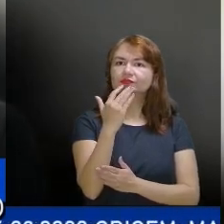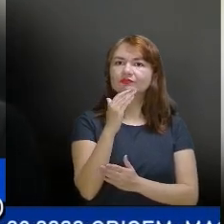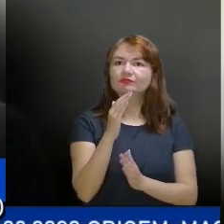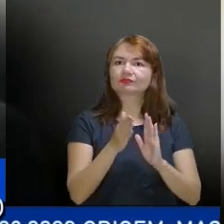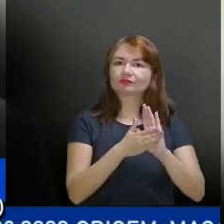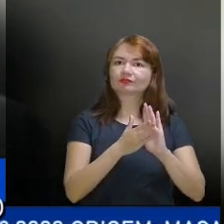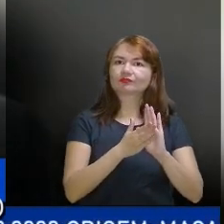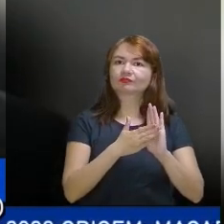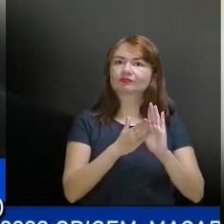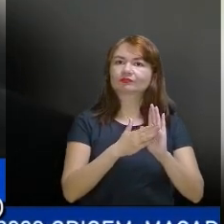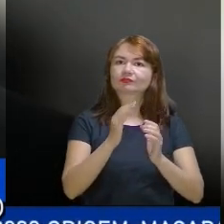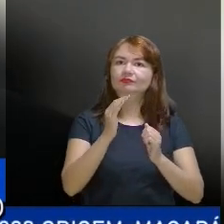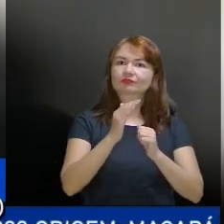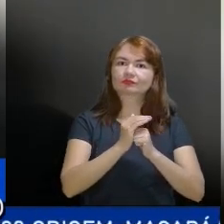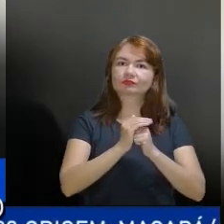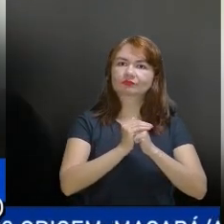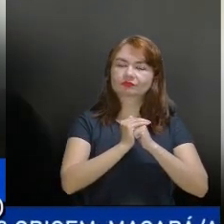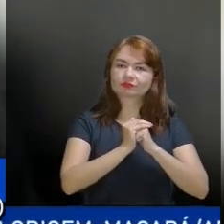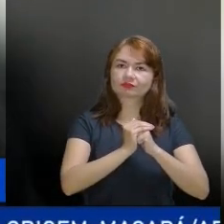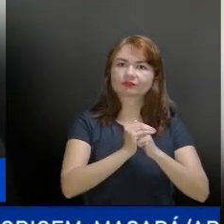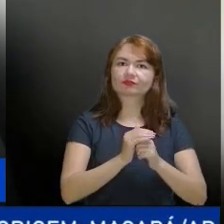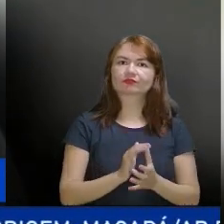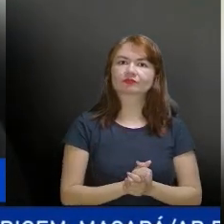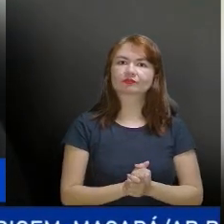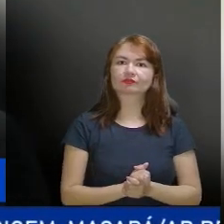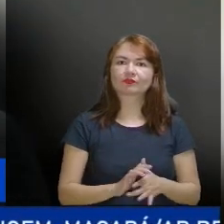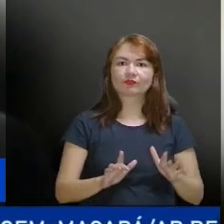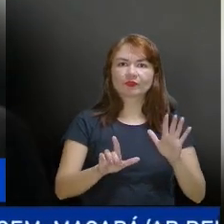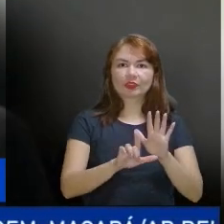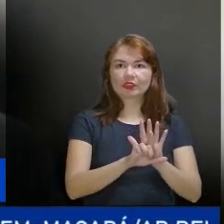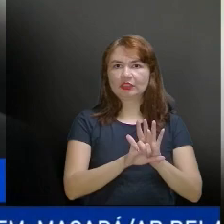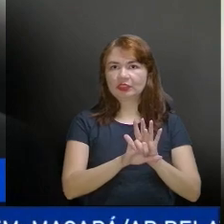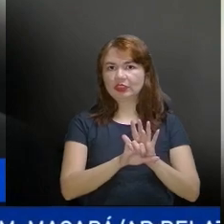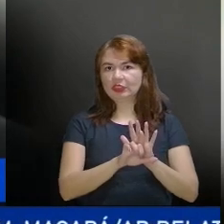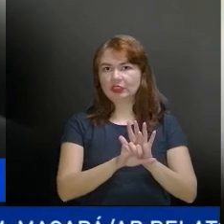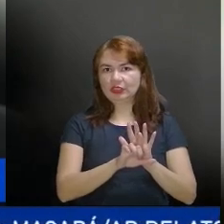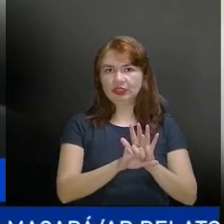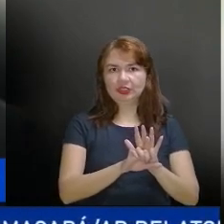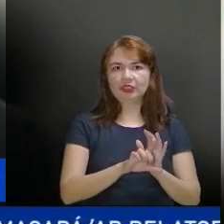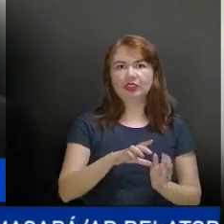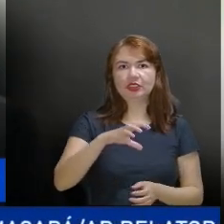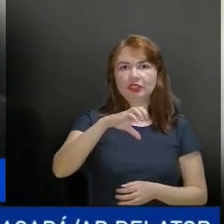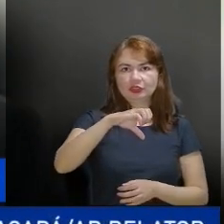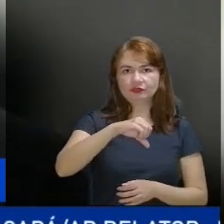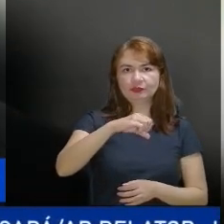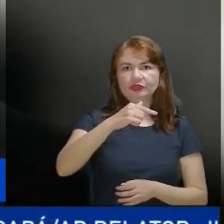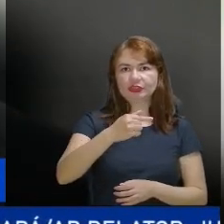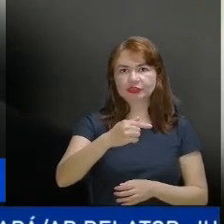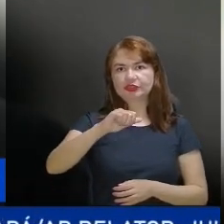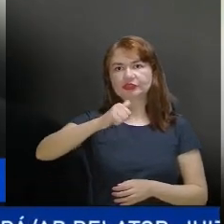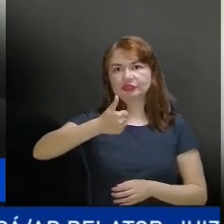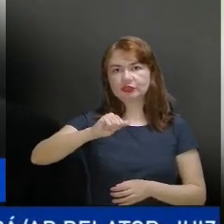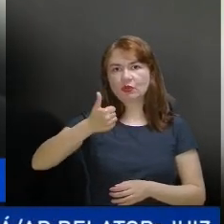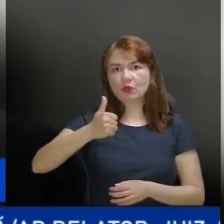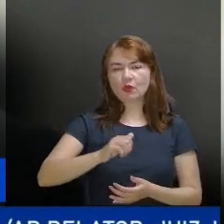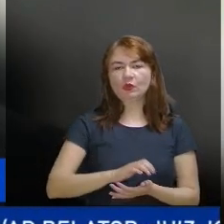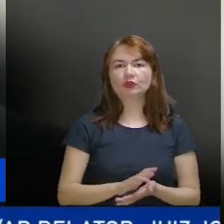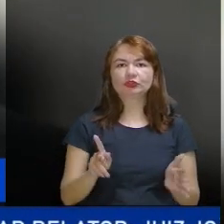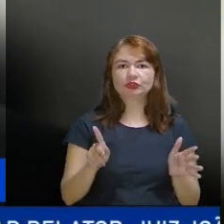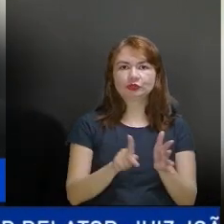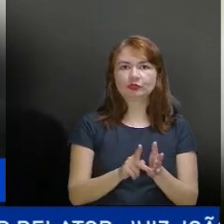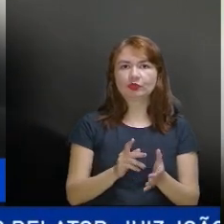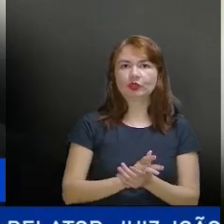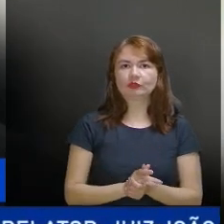e gravata preta poá. a lei número 12.711 de 2012, a lei que dispõe sobre o ingresso